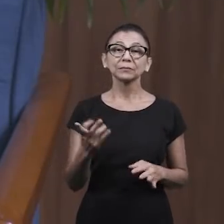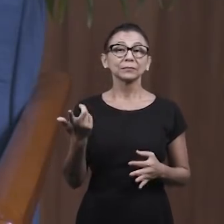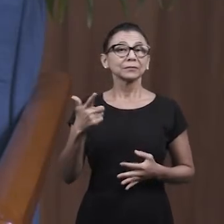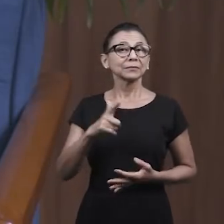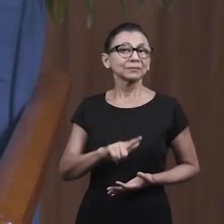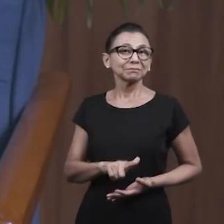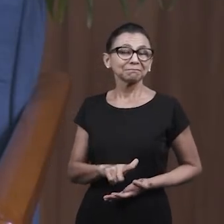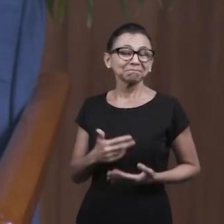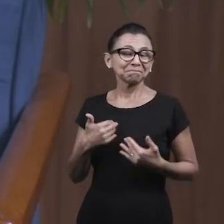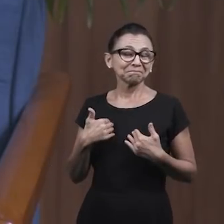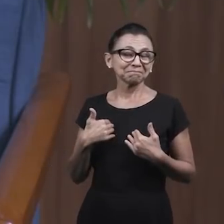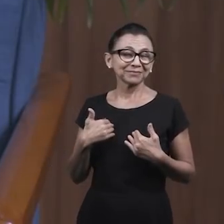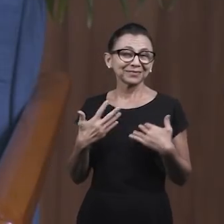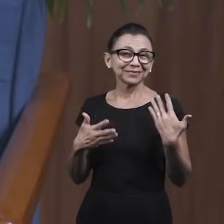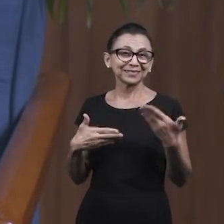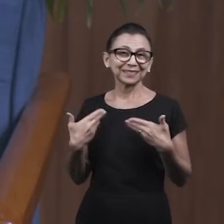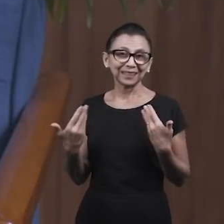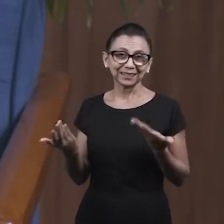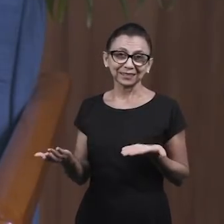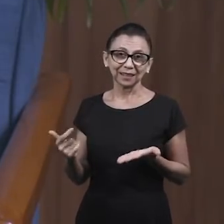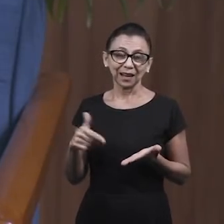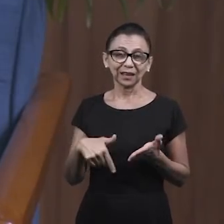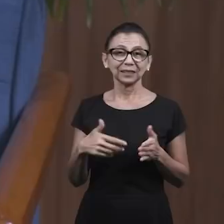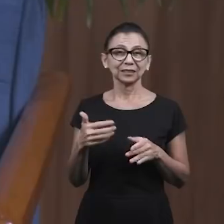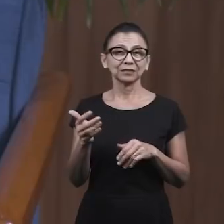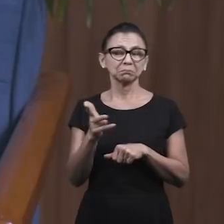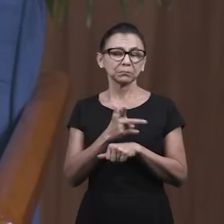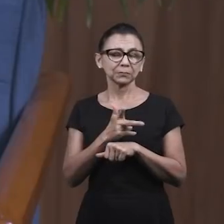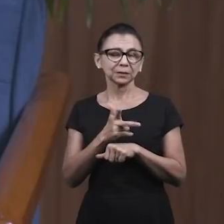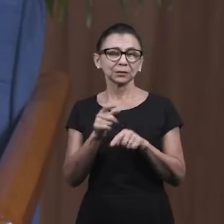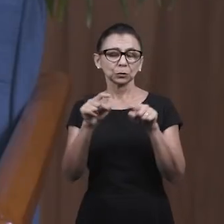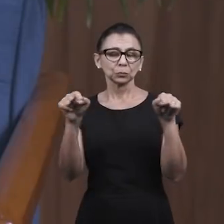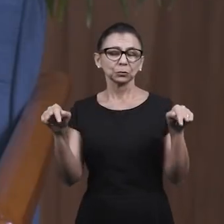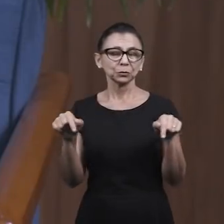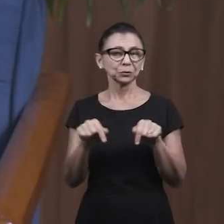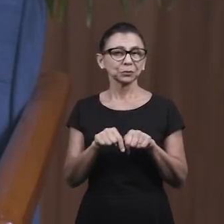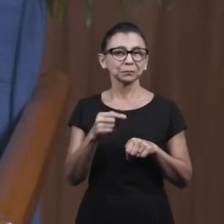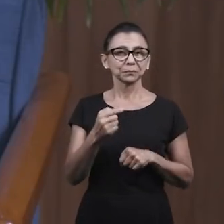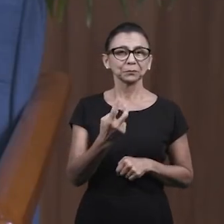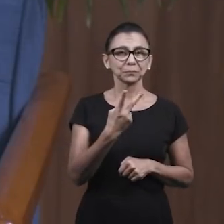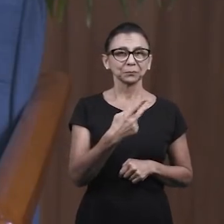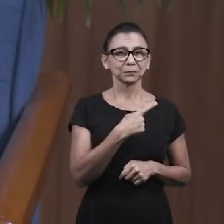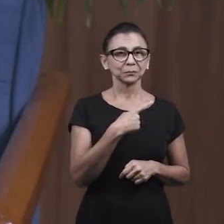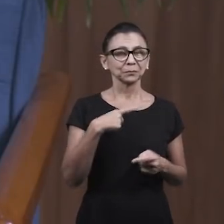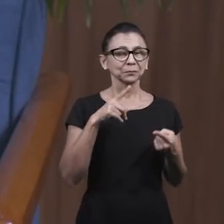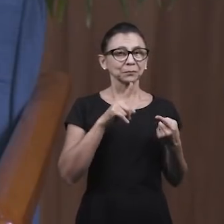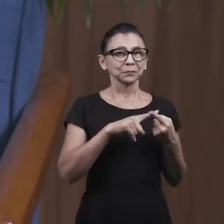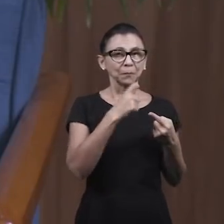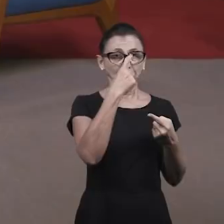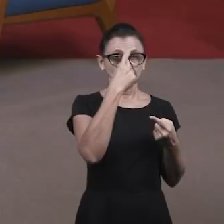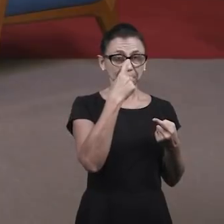acalma a tempestade. Assista agora ao quadro Lições do Manaim.